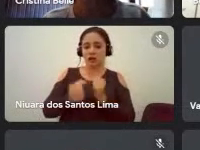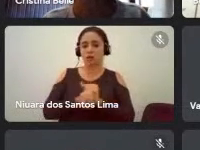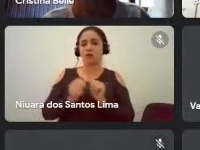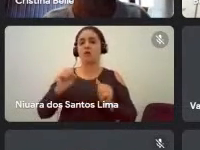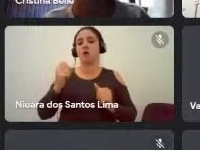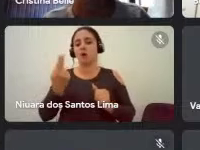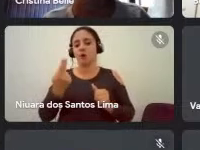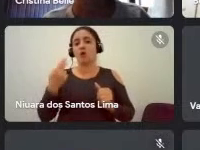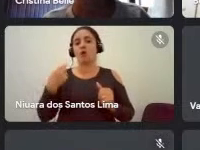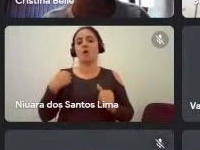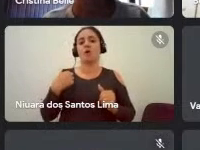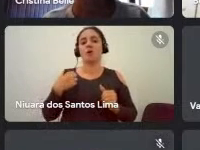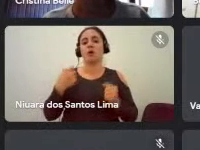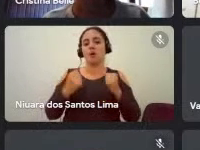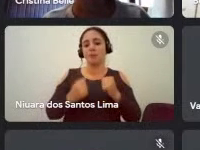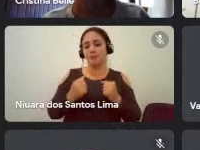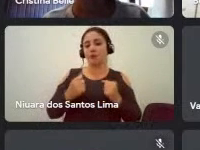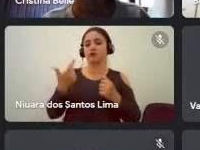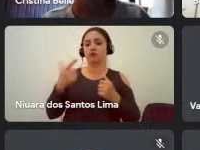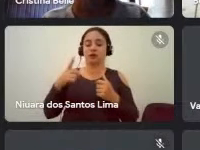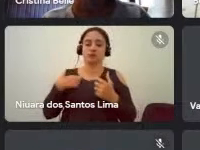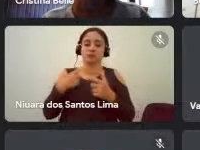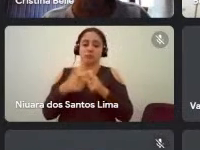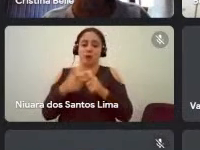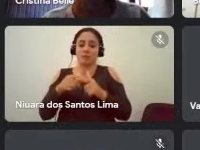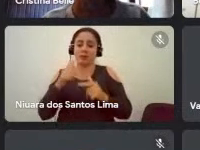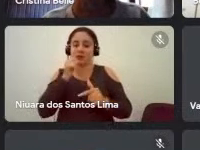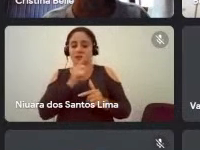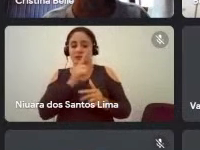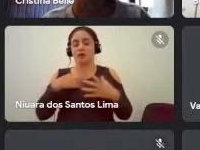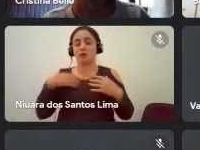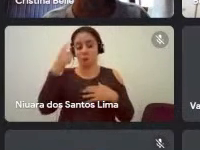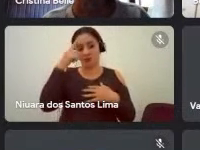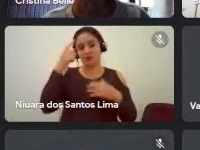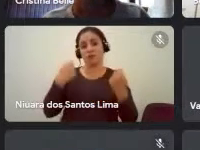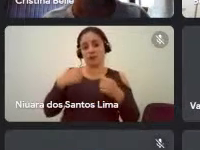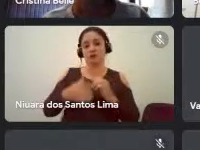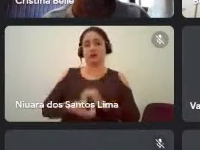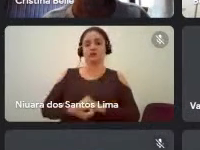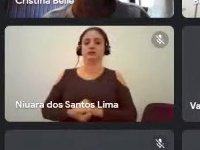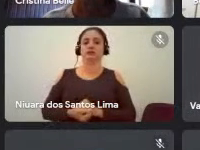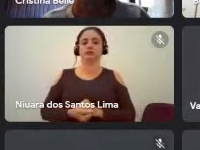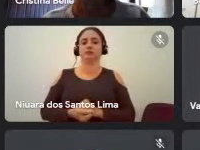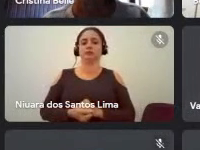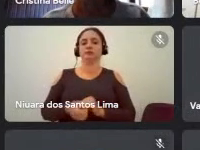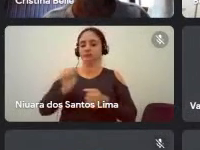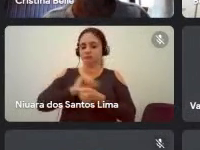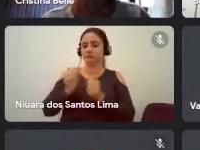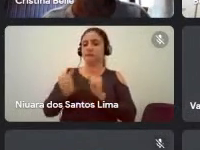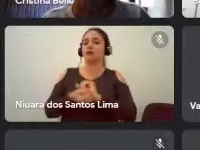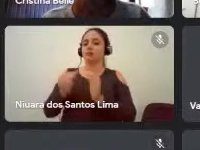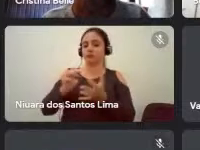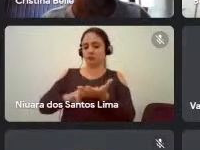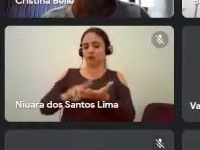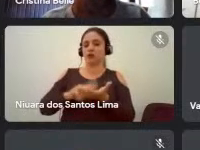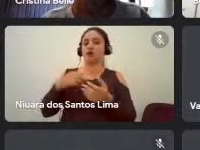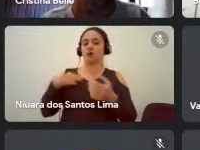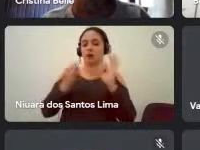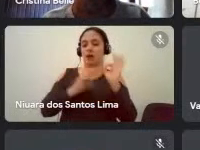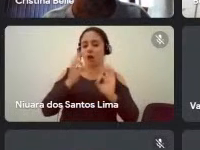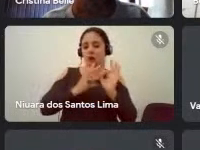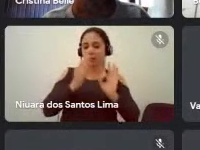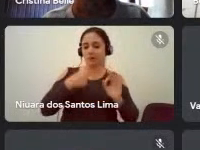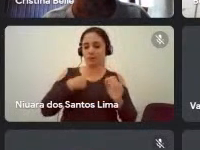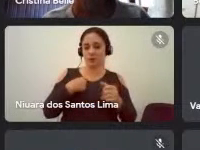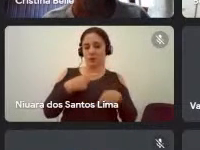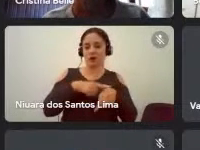eu posso ter algum outro tipo de restrição, temos que pensar em tudo isso. Meteorologicamente também, tive que adaptar o meu horário de